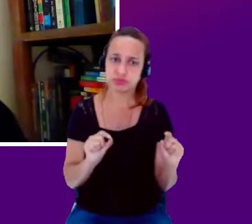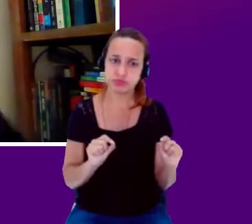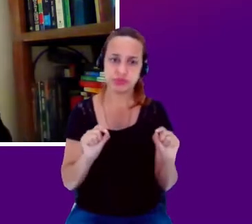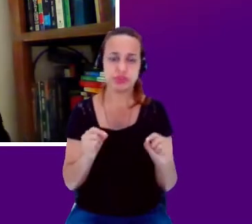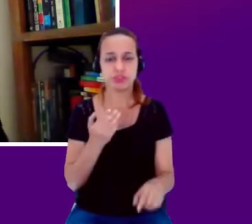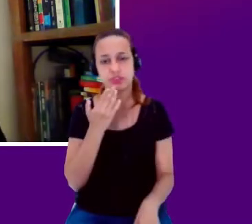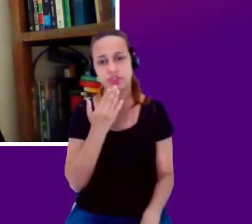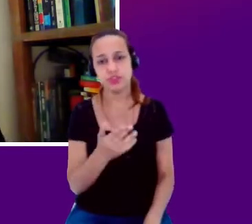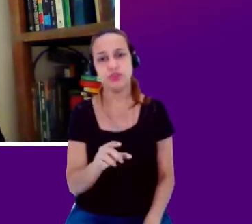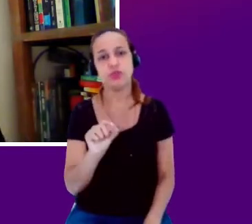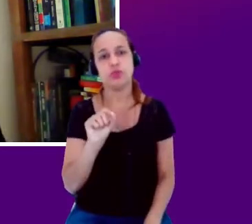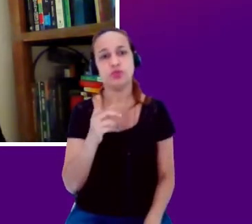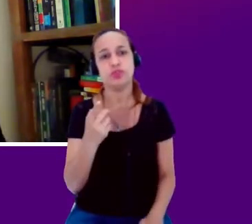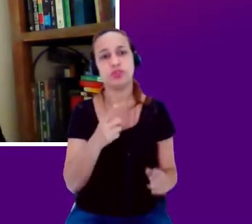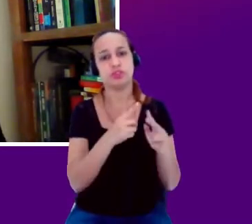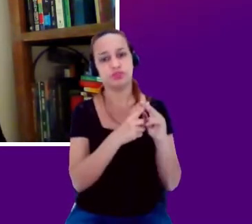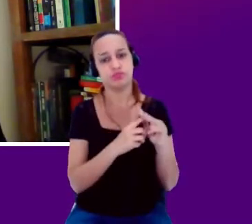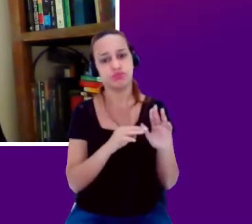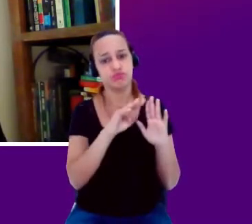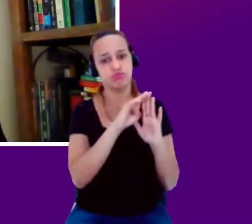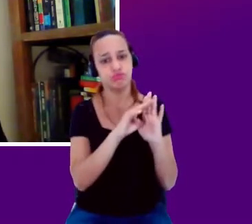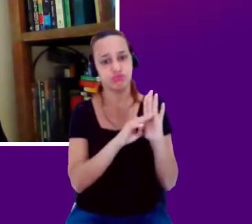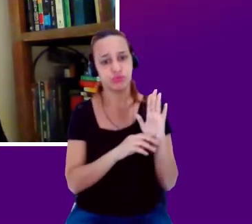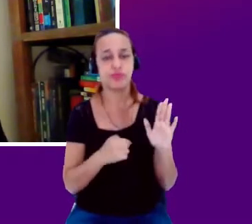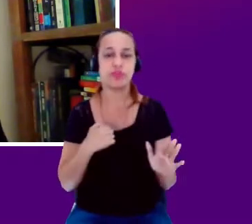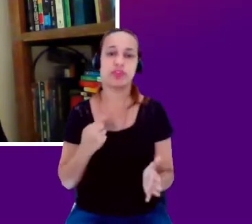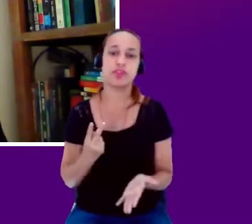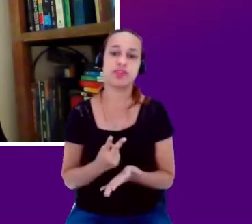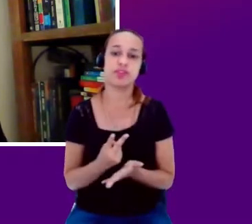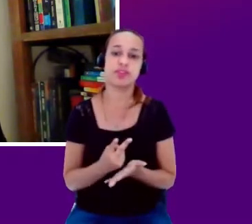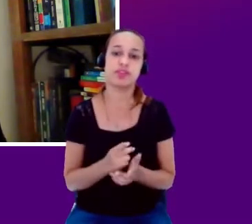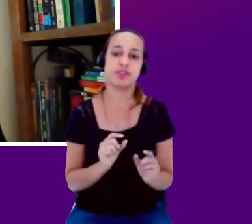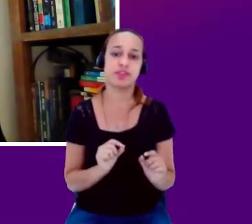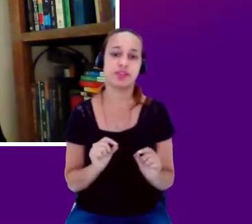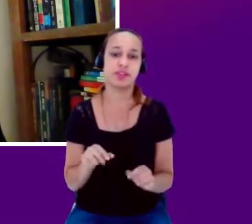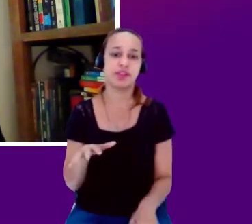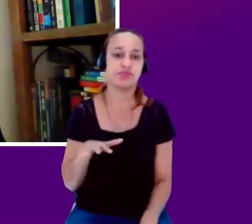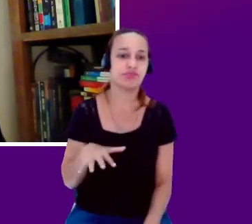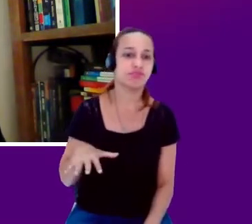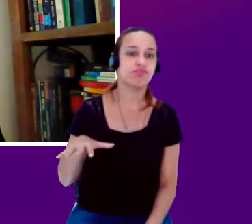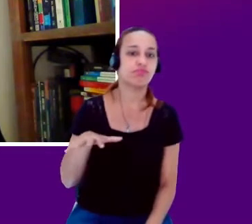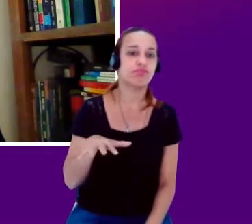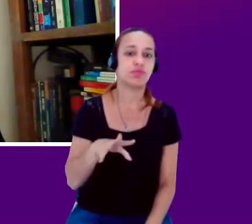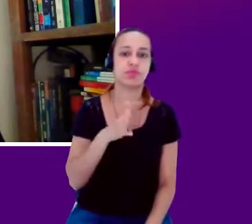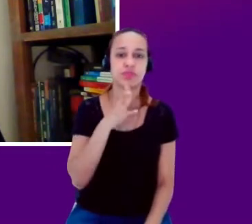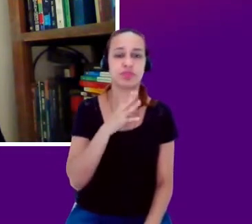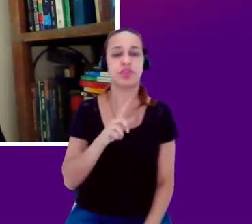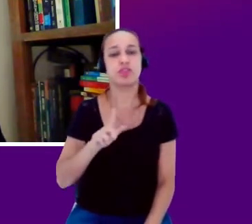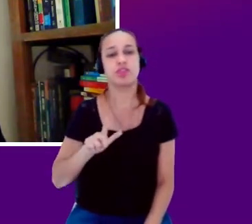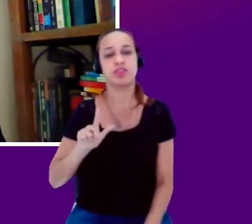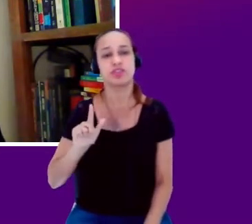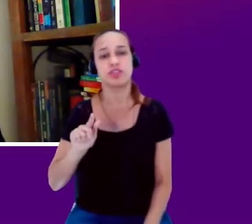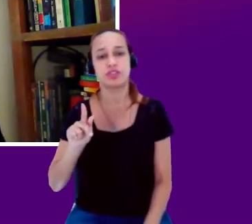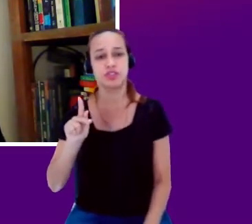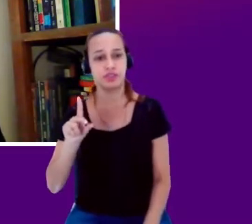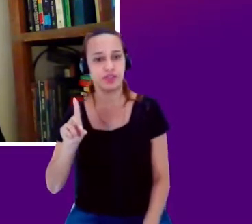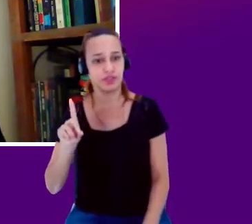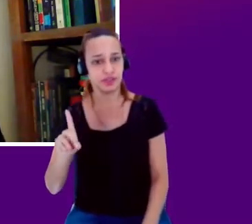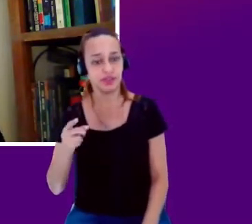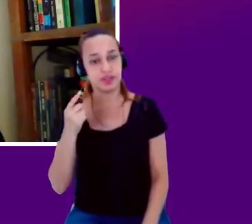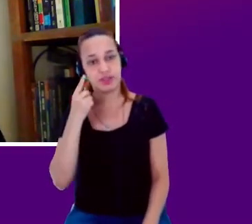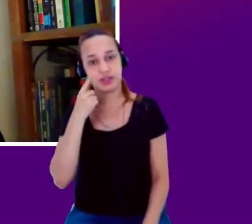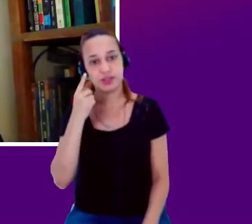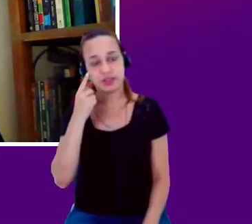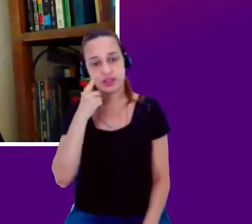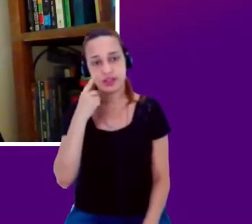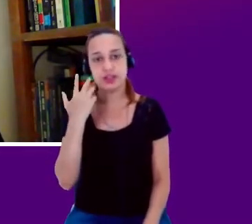de regulação, né? Eu sempre nessas andanças aí de LGPD e assistindo palestras, enfim, isso